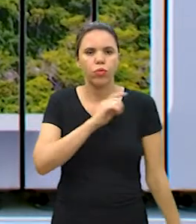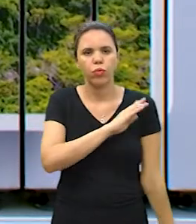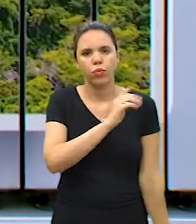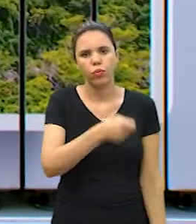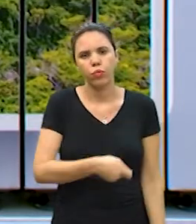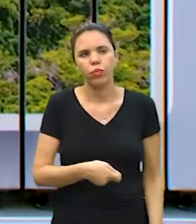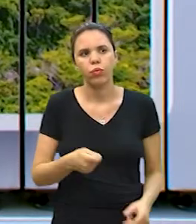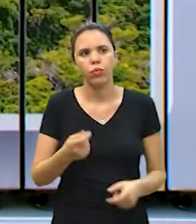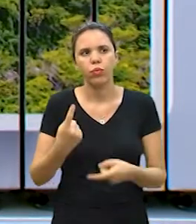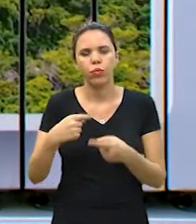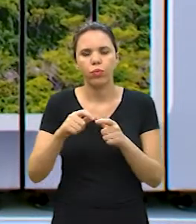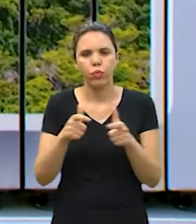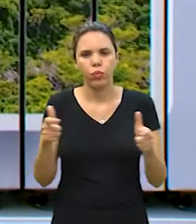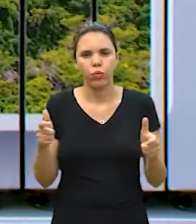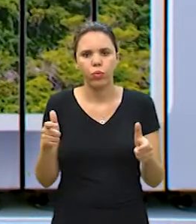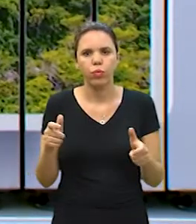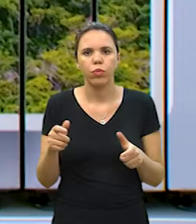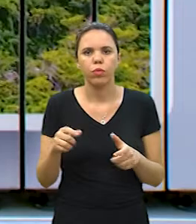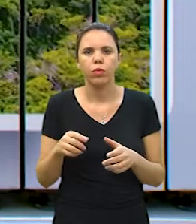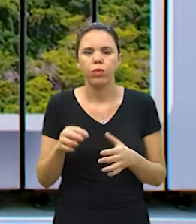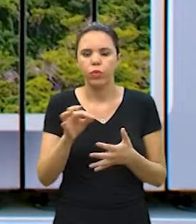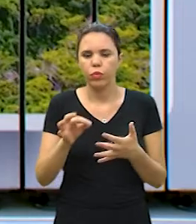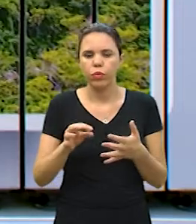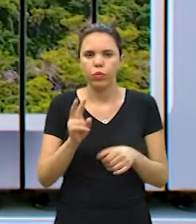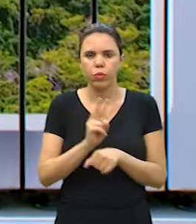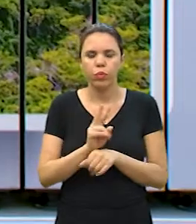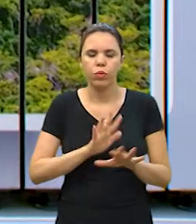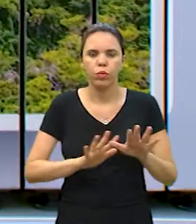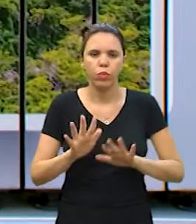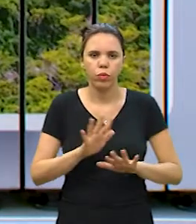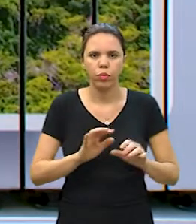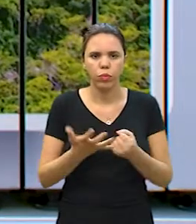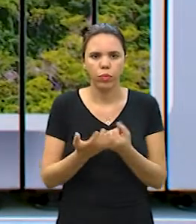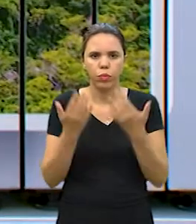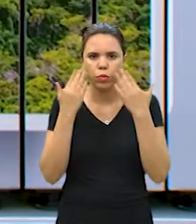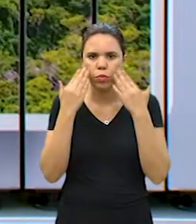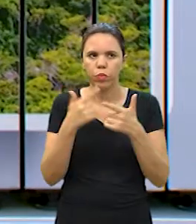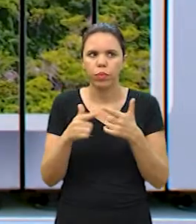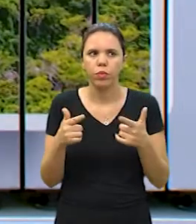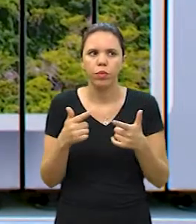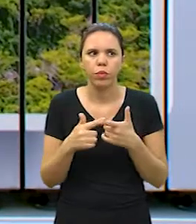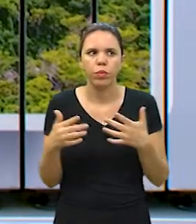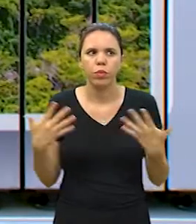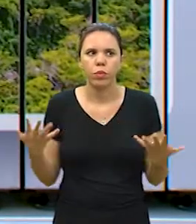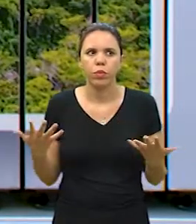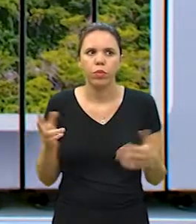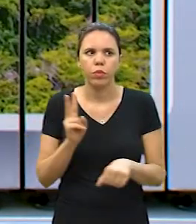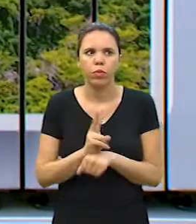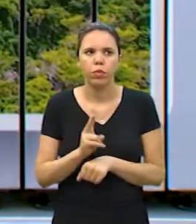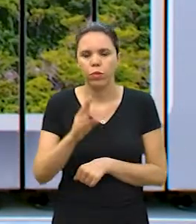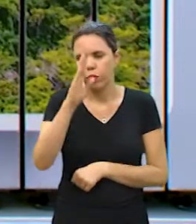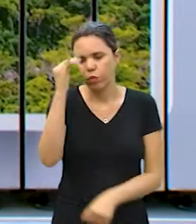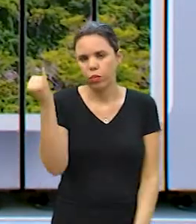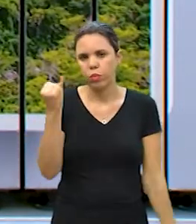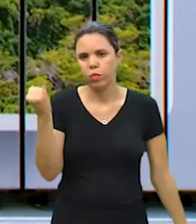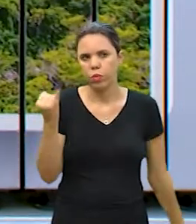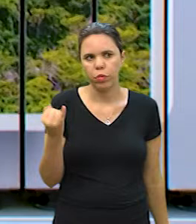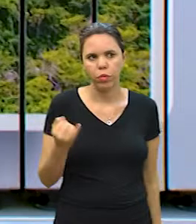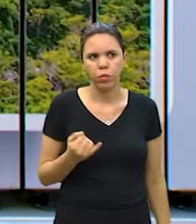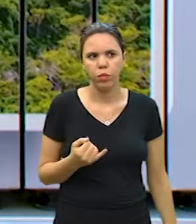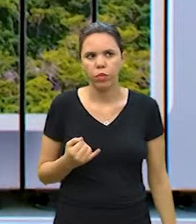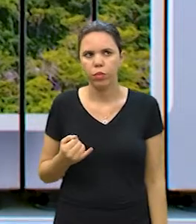da explosão da esfera dos cuidados, né? A pandemia, ela escancarou o quanto o cuidado é fundamental